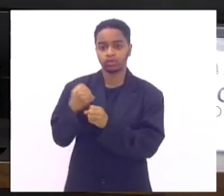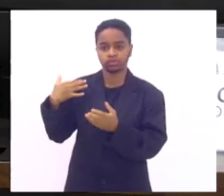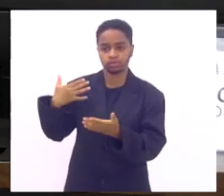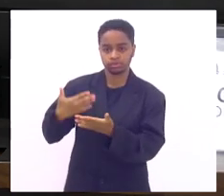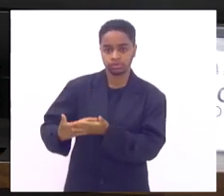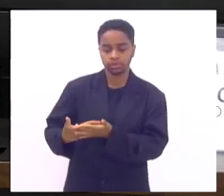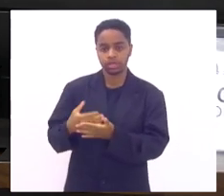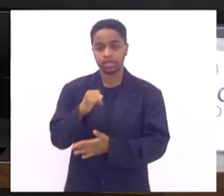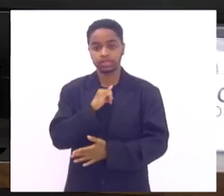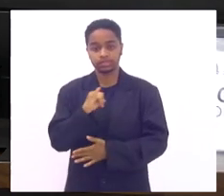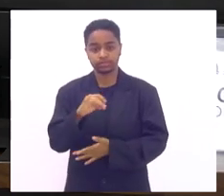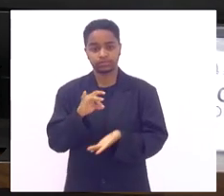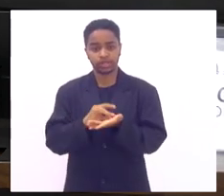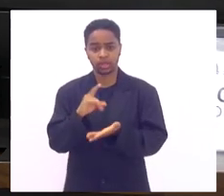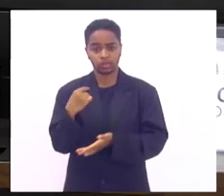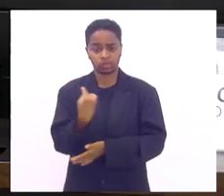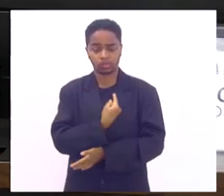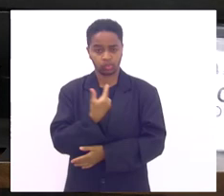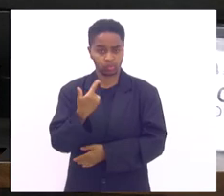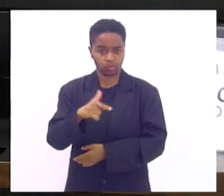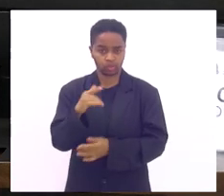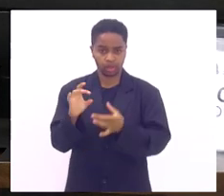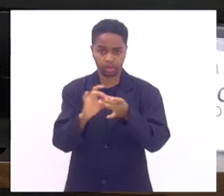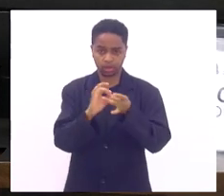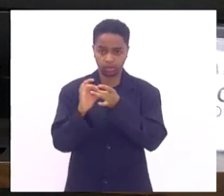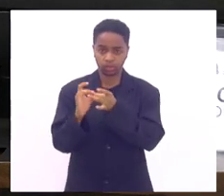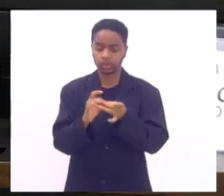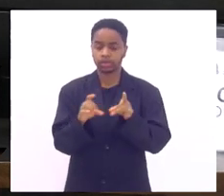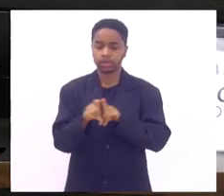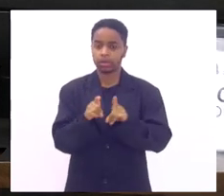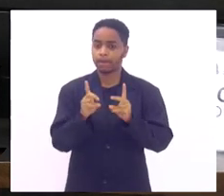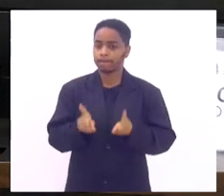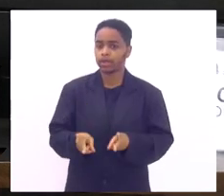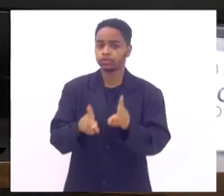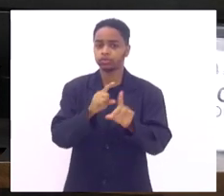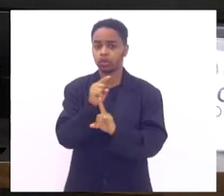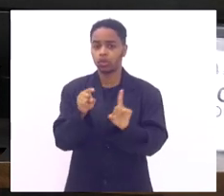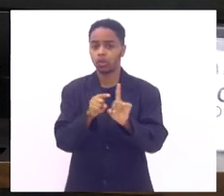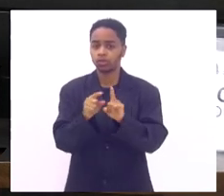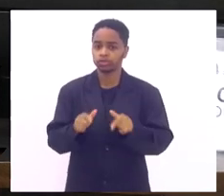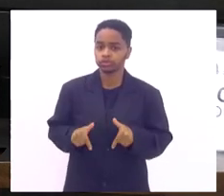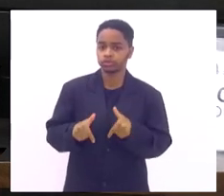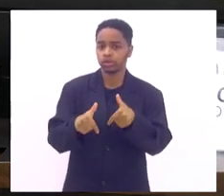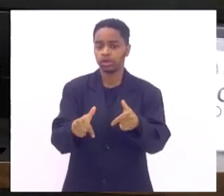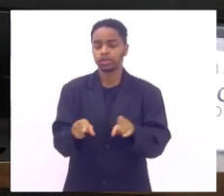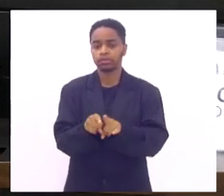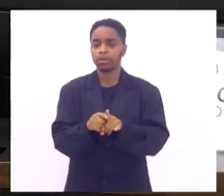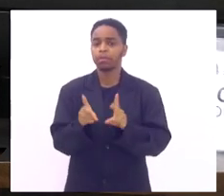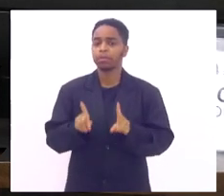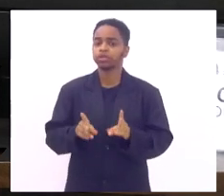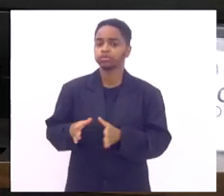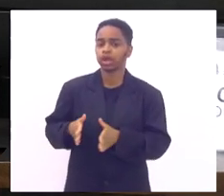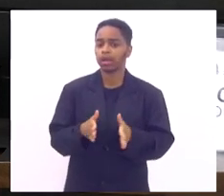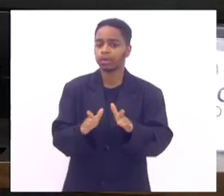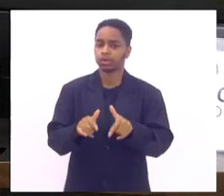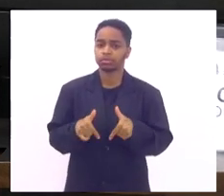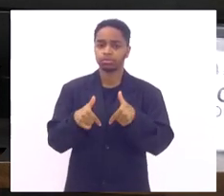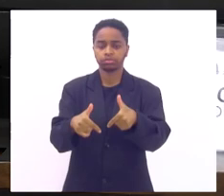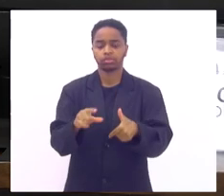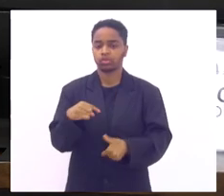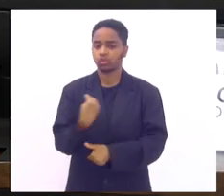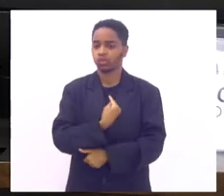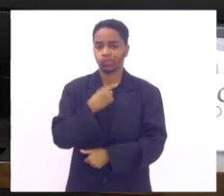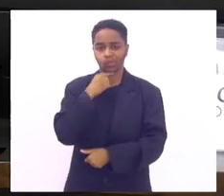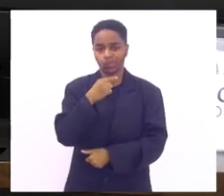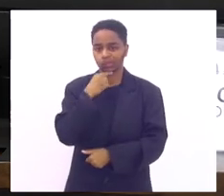não tivesse unido, imbuído no mesmo propósito, direcionados ao mesmo caminho, a gente não teria chegado aonde